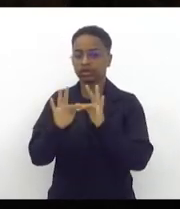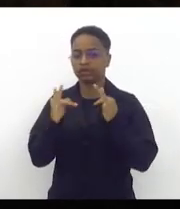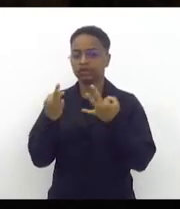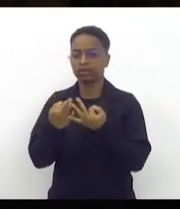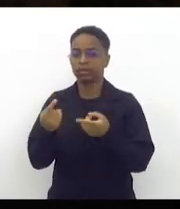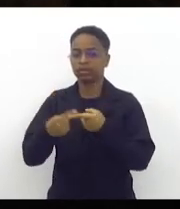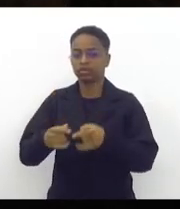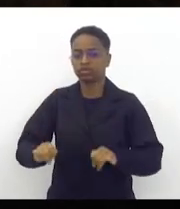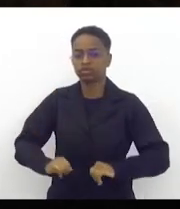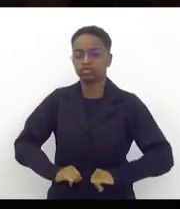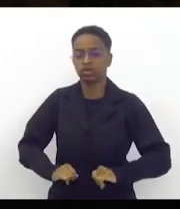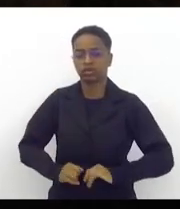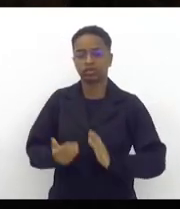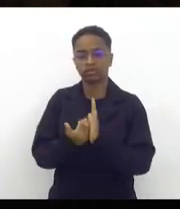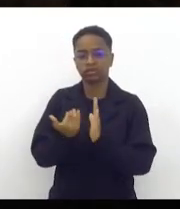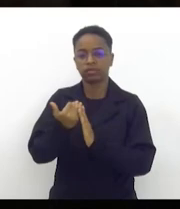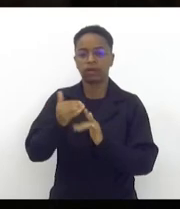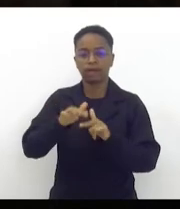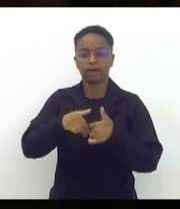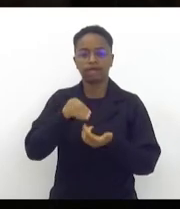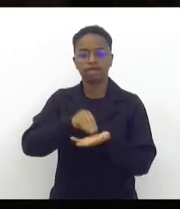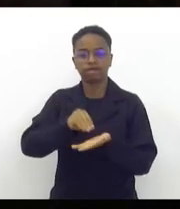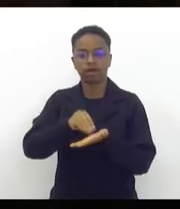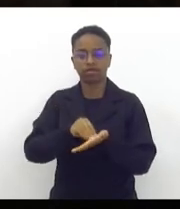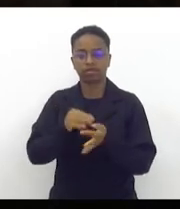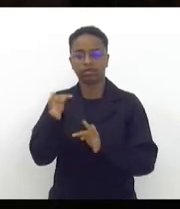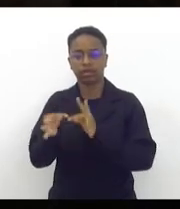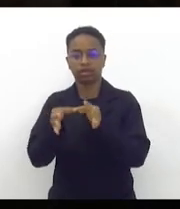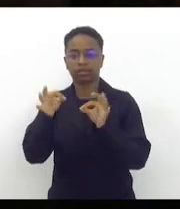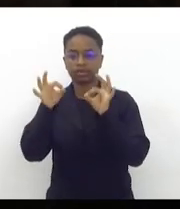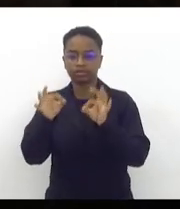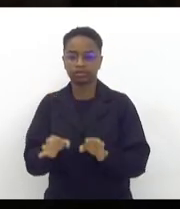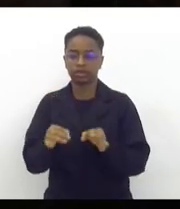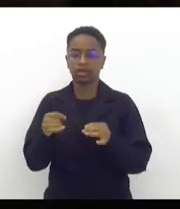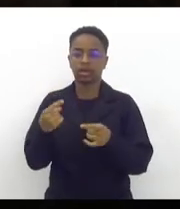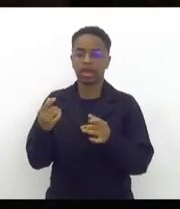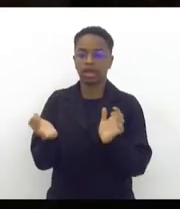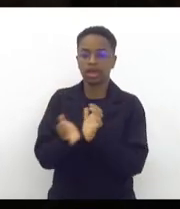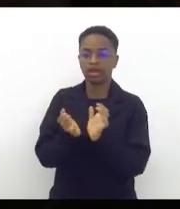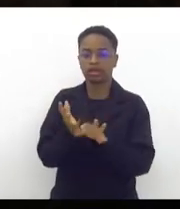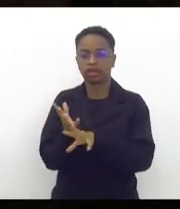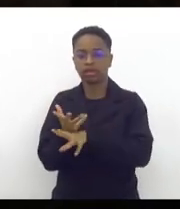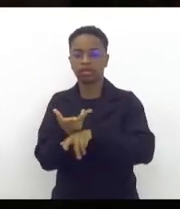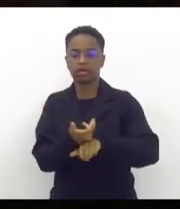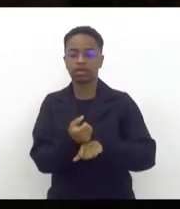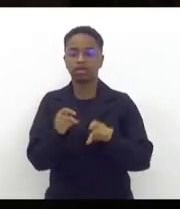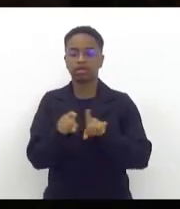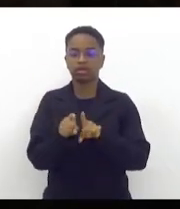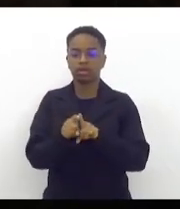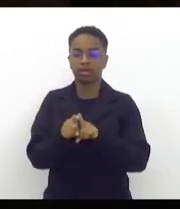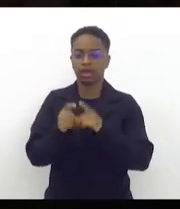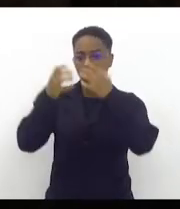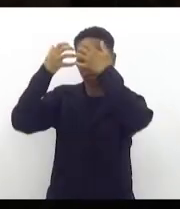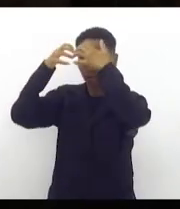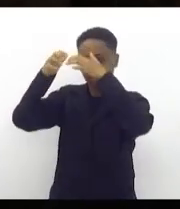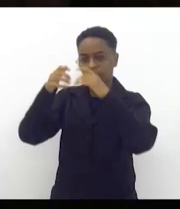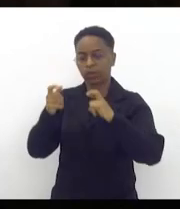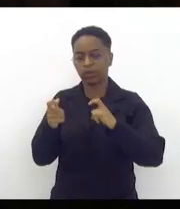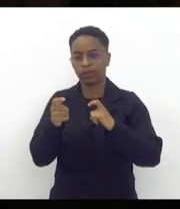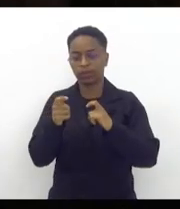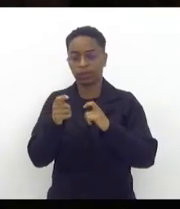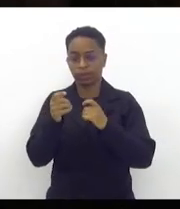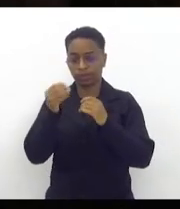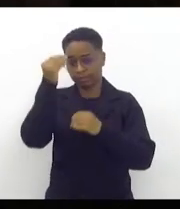tanto sofrem por falta de adequado tratamento. Equipe multidisciplinar, com neuropsiquiatra,